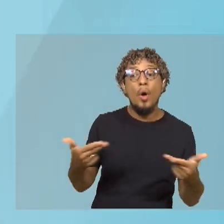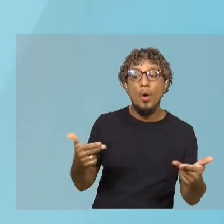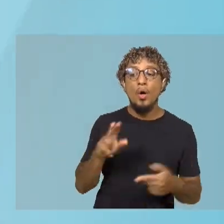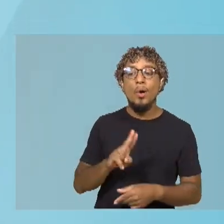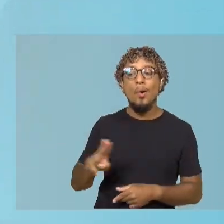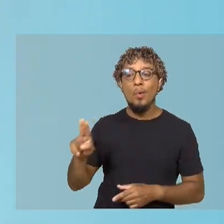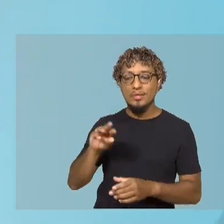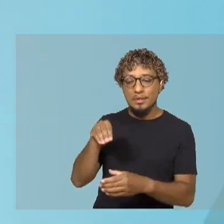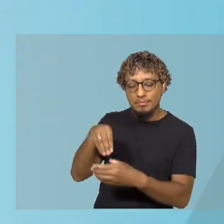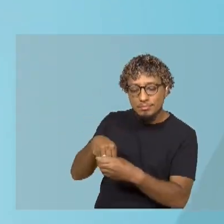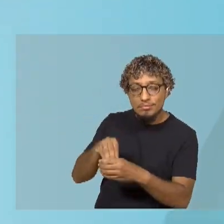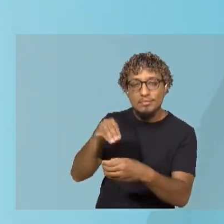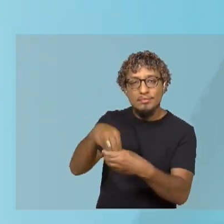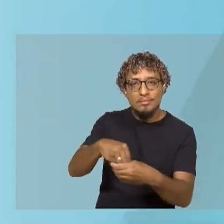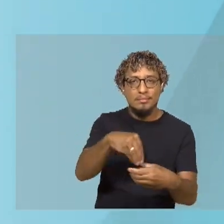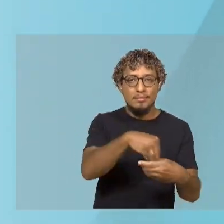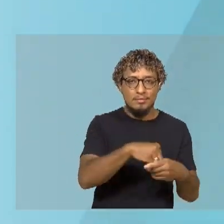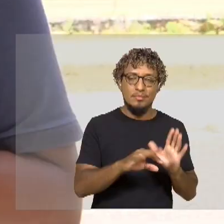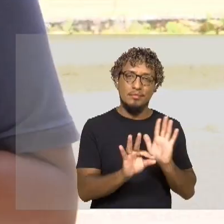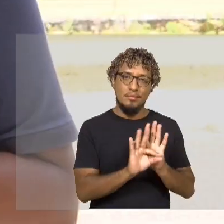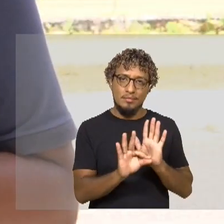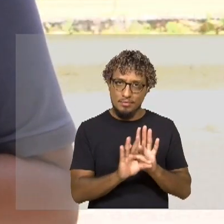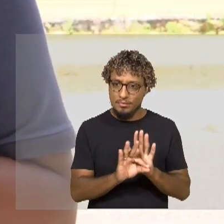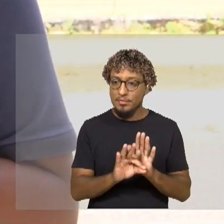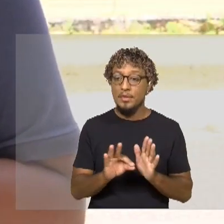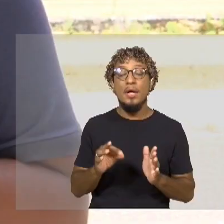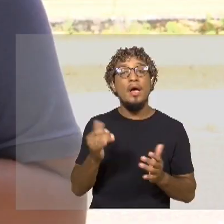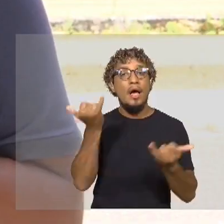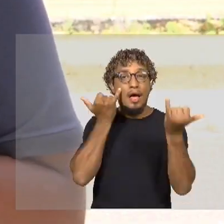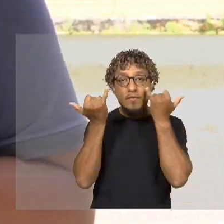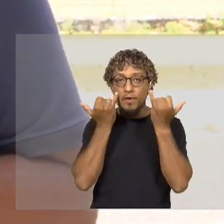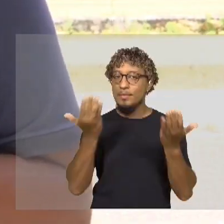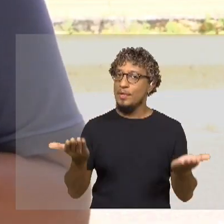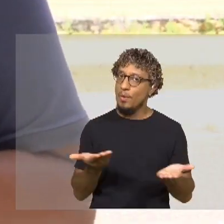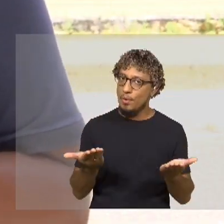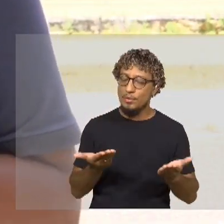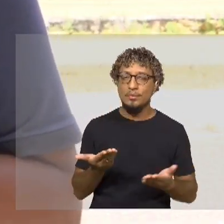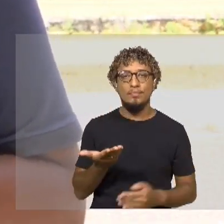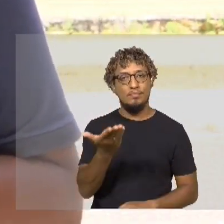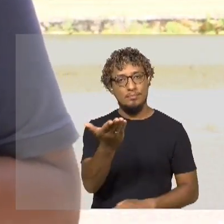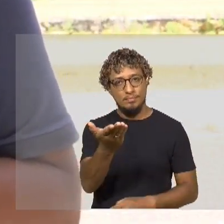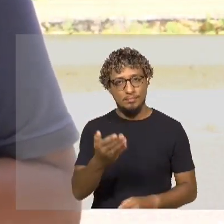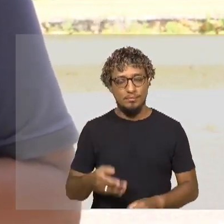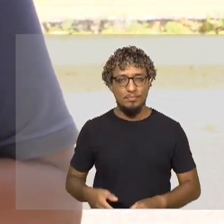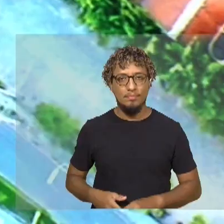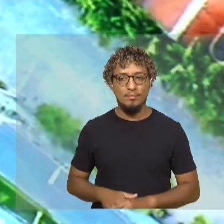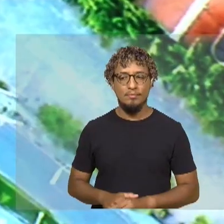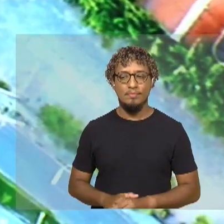nesse processo de plantio da maconha. Ana, essas foram as informações de hoje. Eu volto com você.